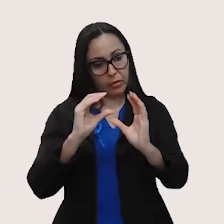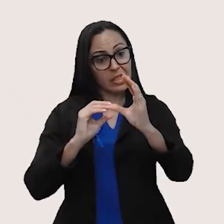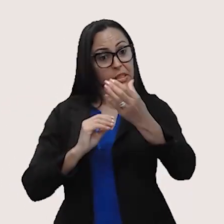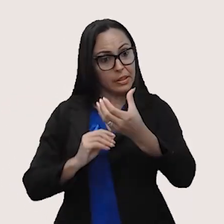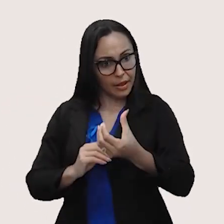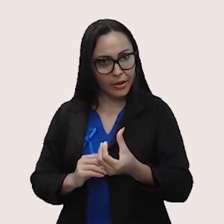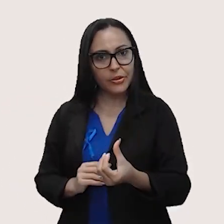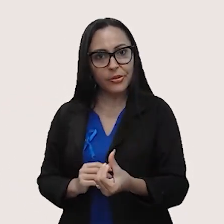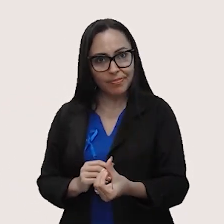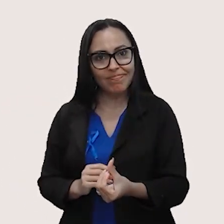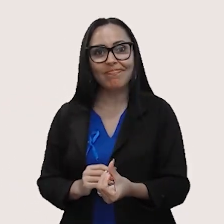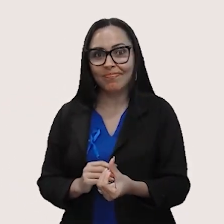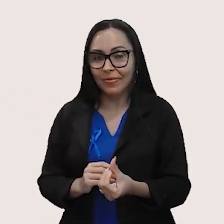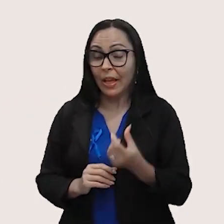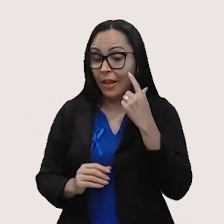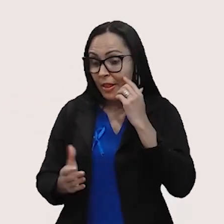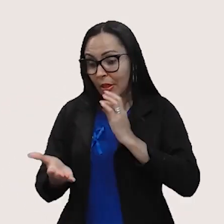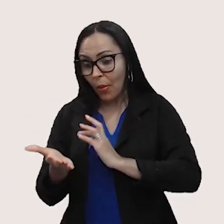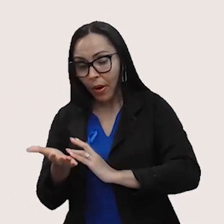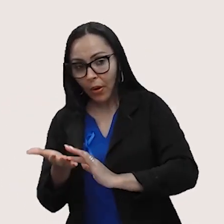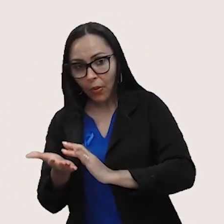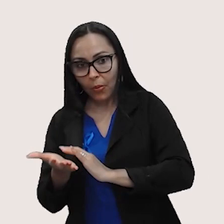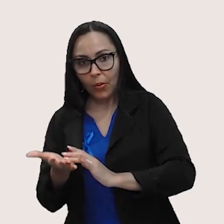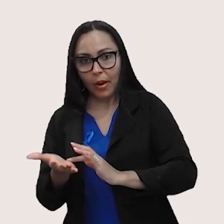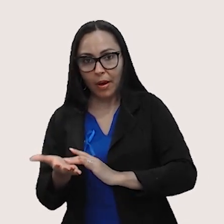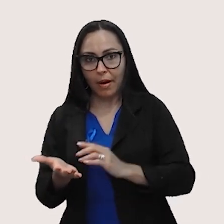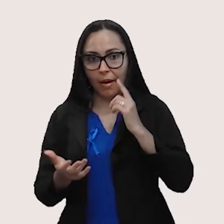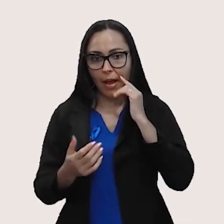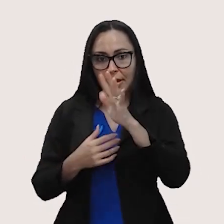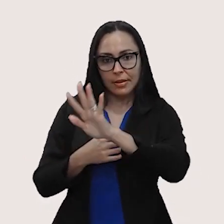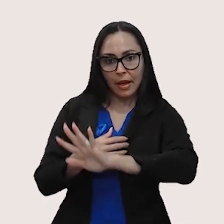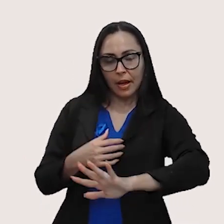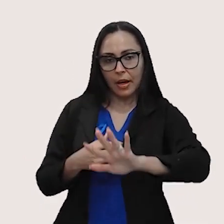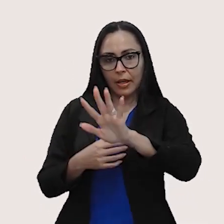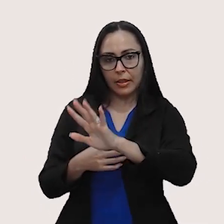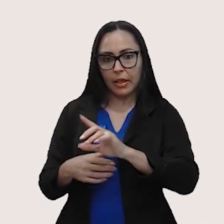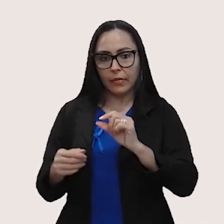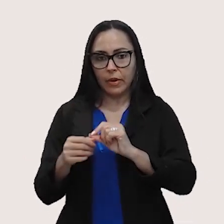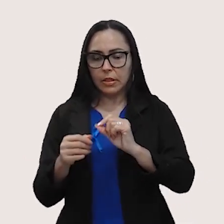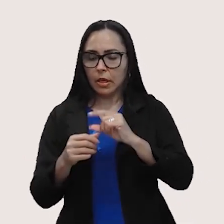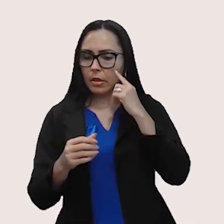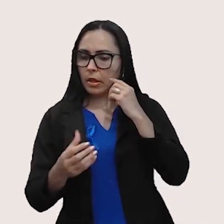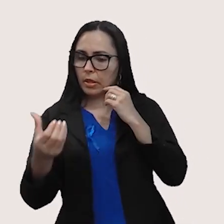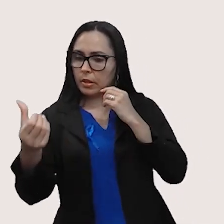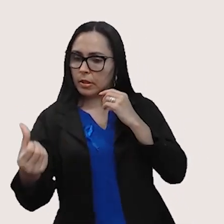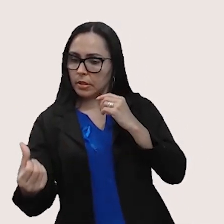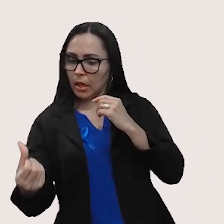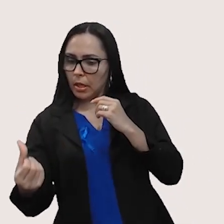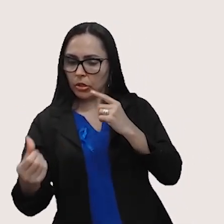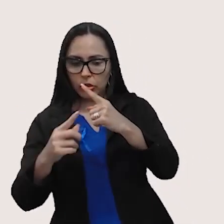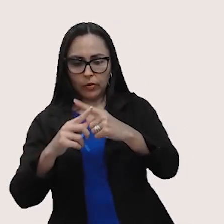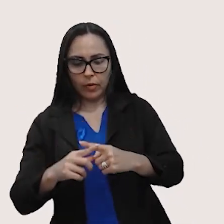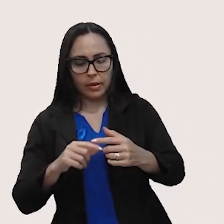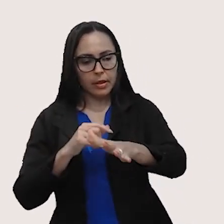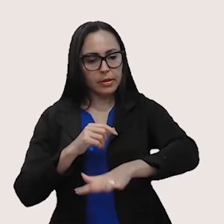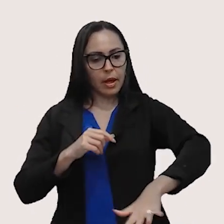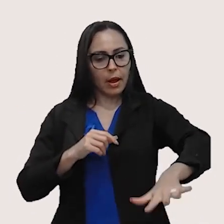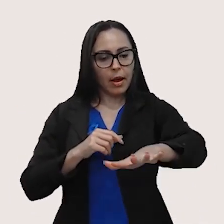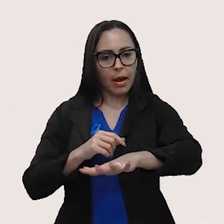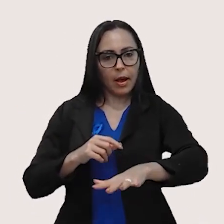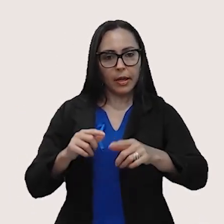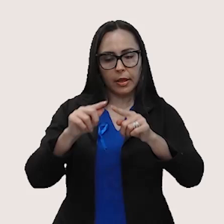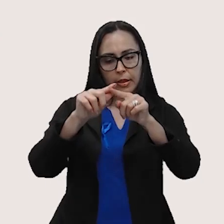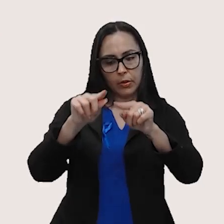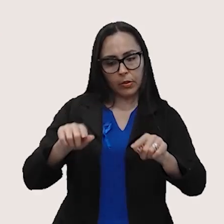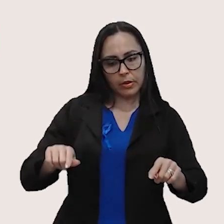então calcular a área de um hexágono é só fazer 6 vezes a área de um triângulo